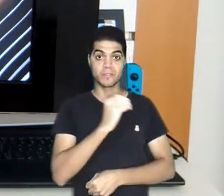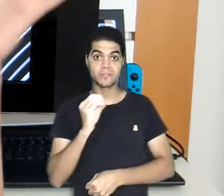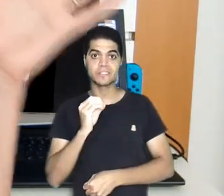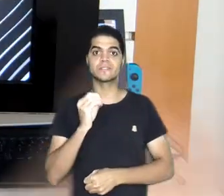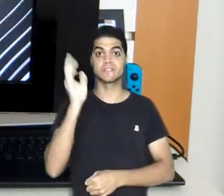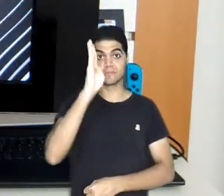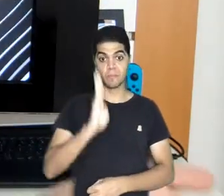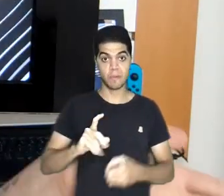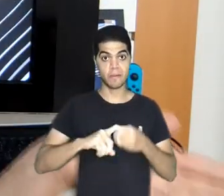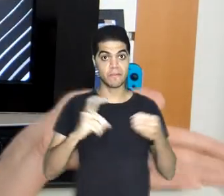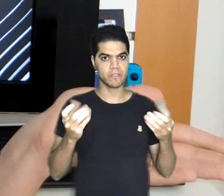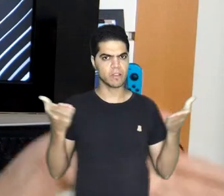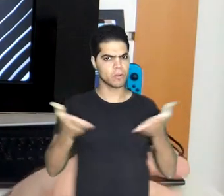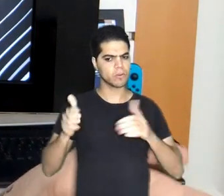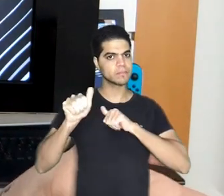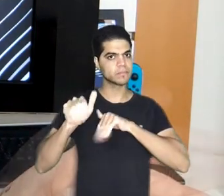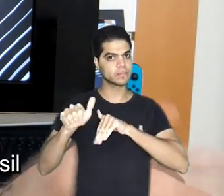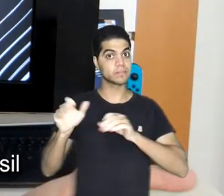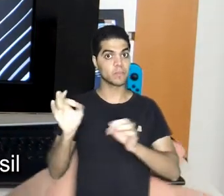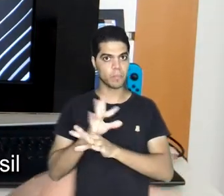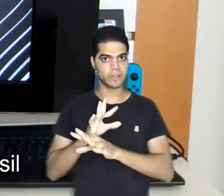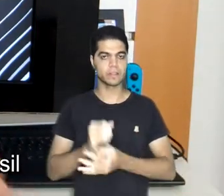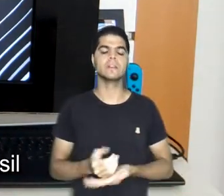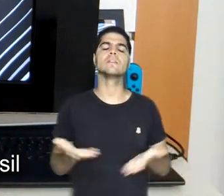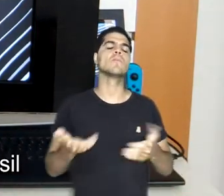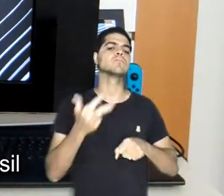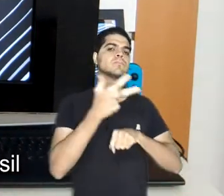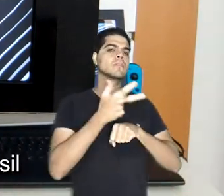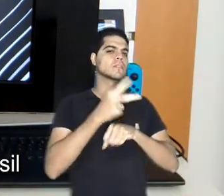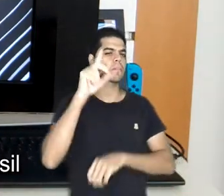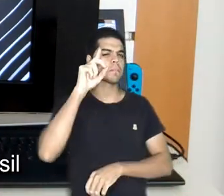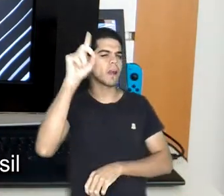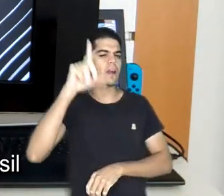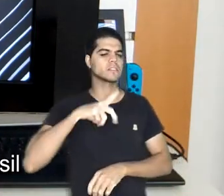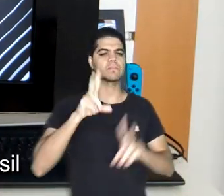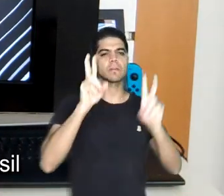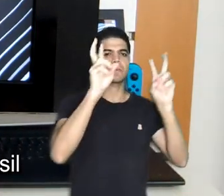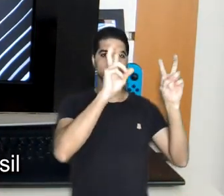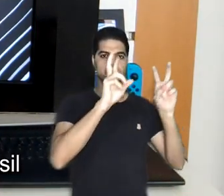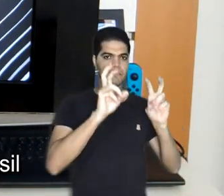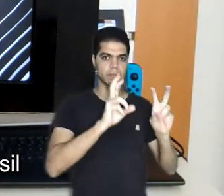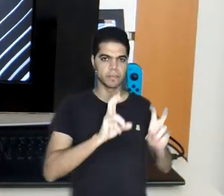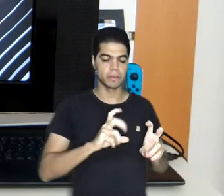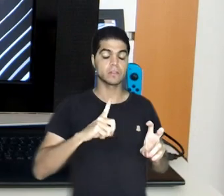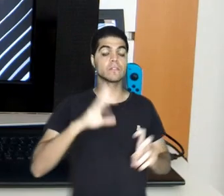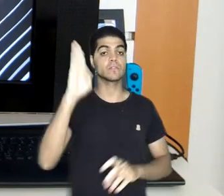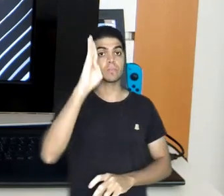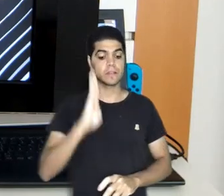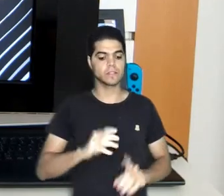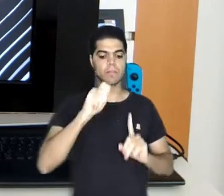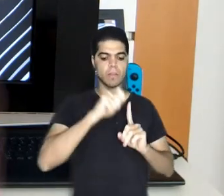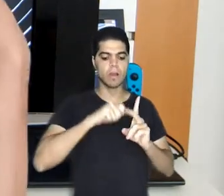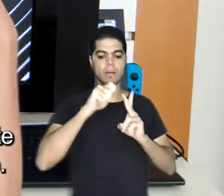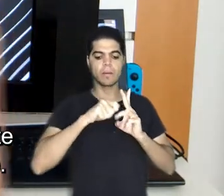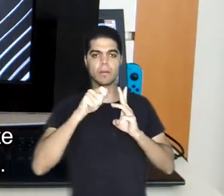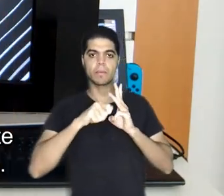Brasil, que acontece agora oficialmente em setembro. A ideia era fazer um vídeo discutindo alguma questão da independência do Brasil em cada mês